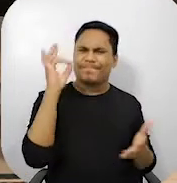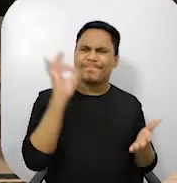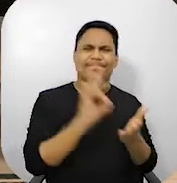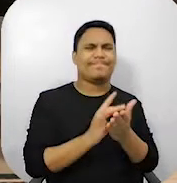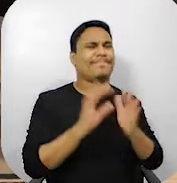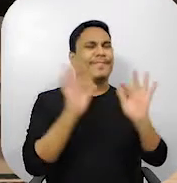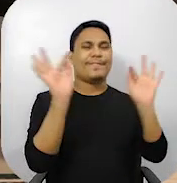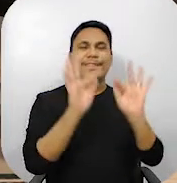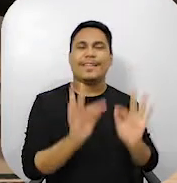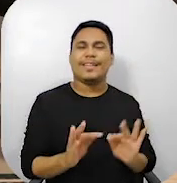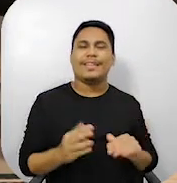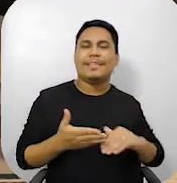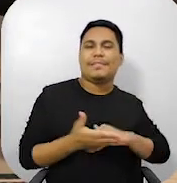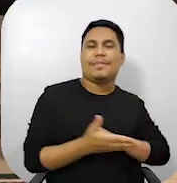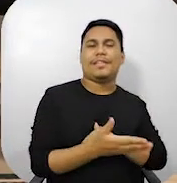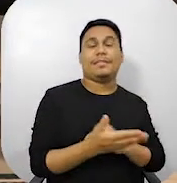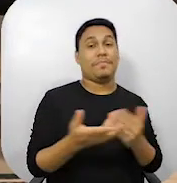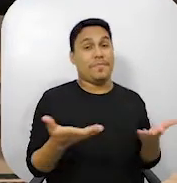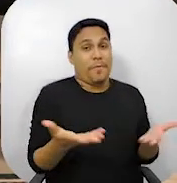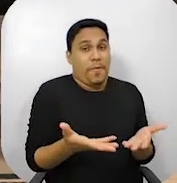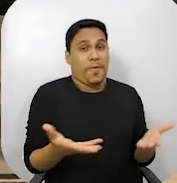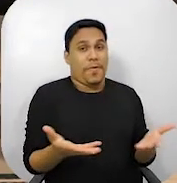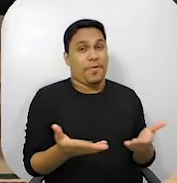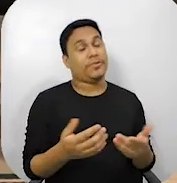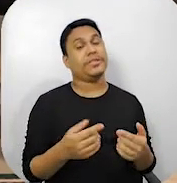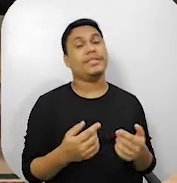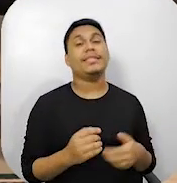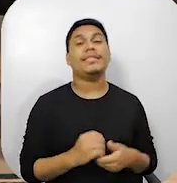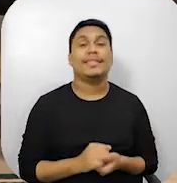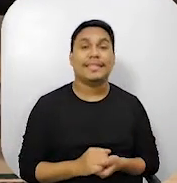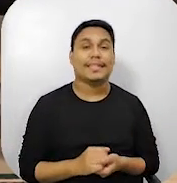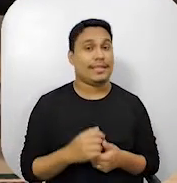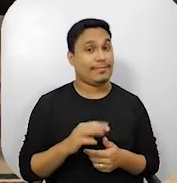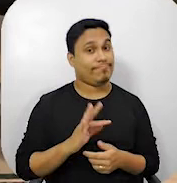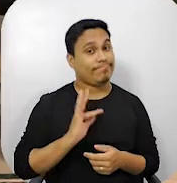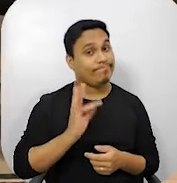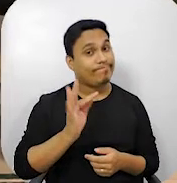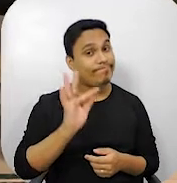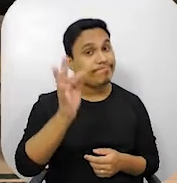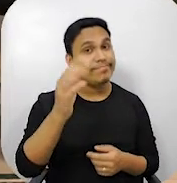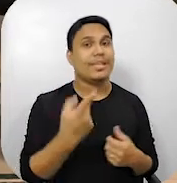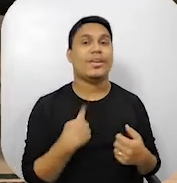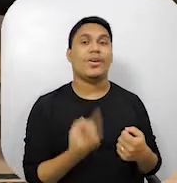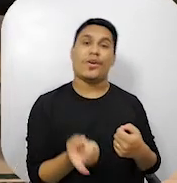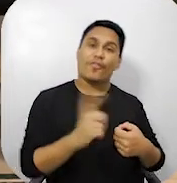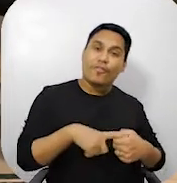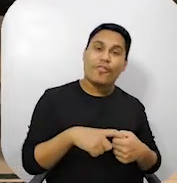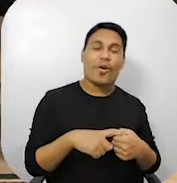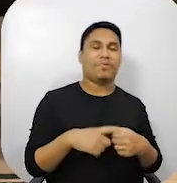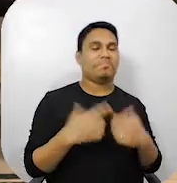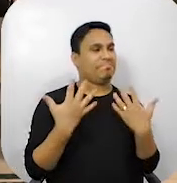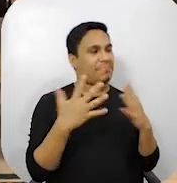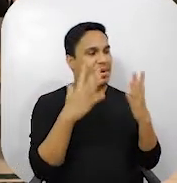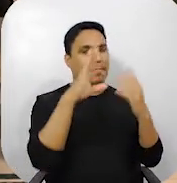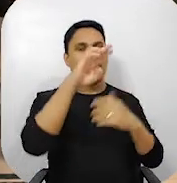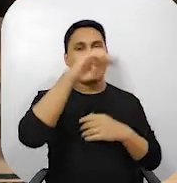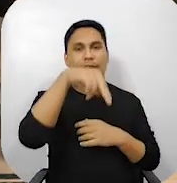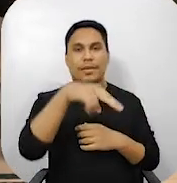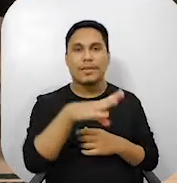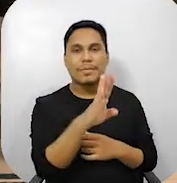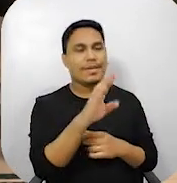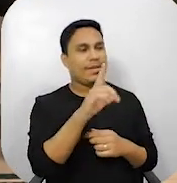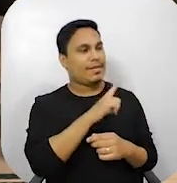feliz de ter participado daqui e volto a louvar a iniciativa do BNB Verde tem um